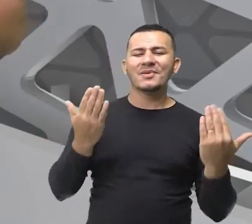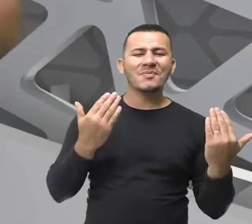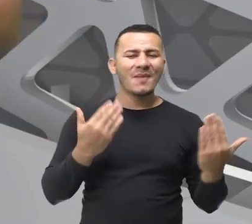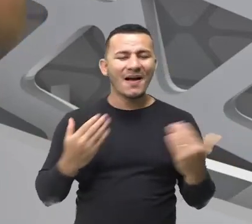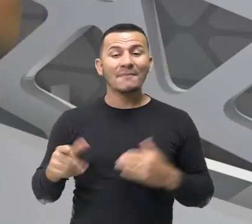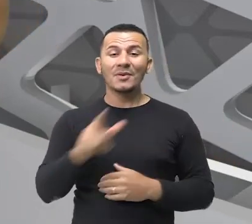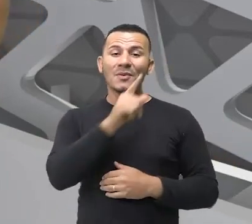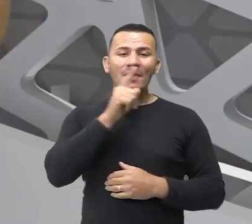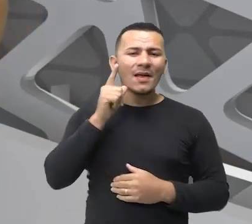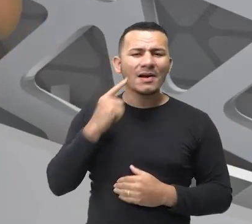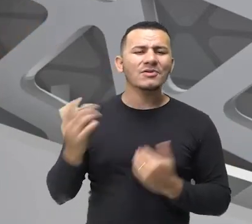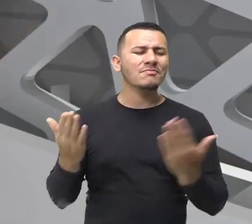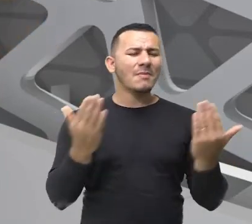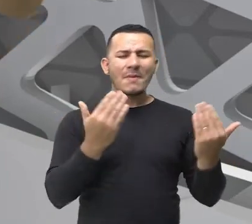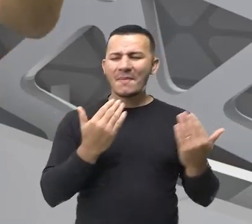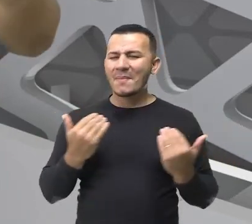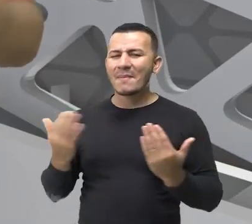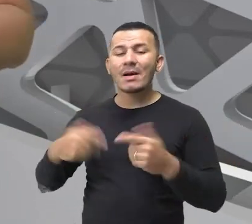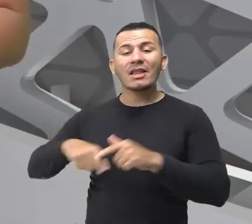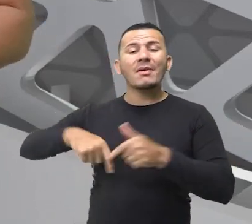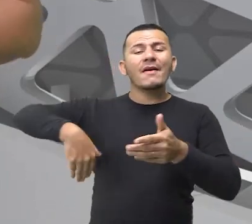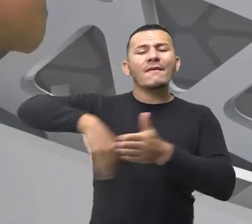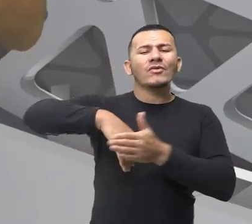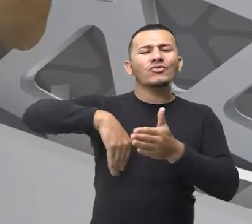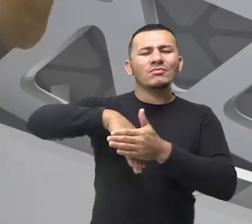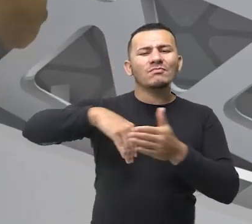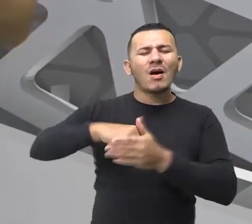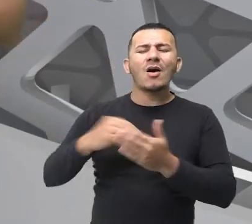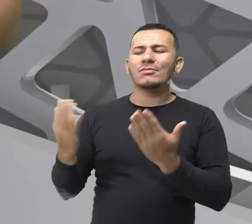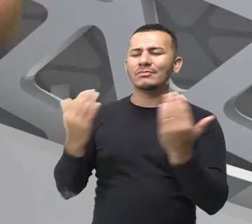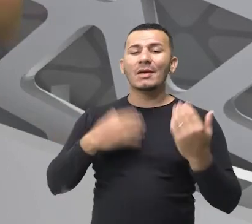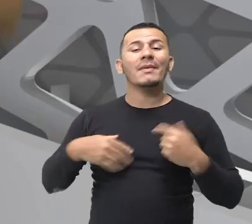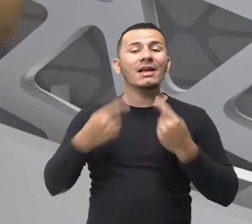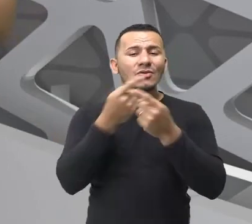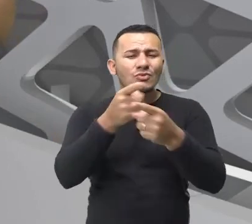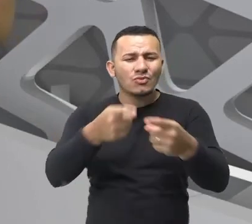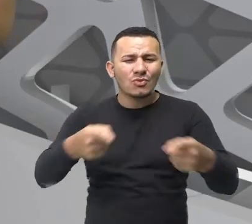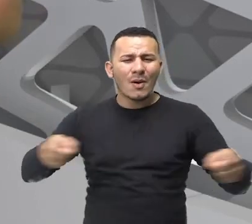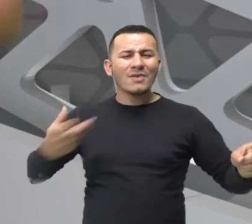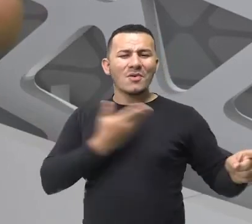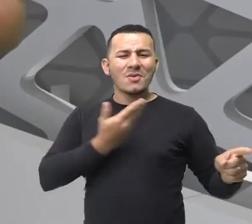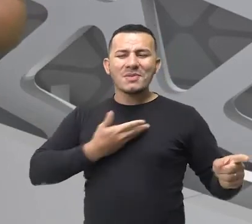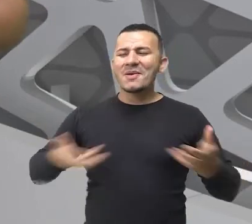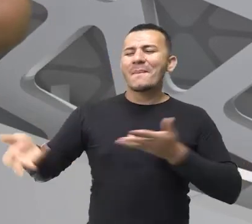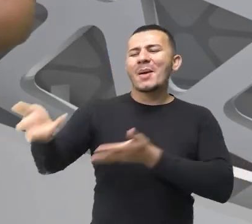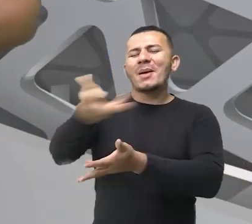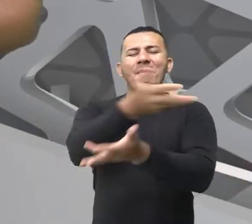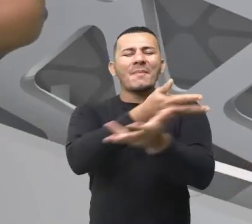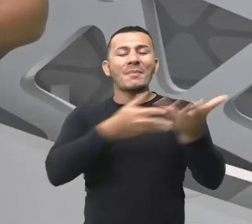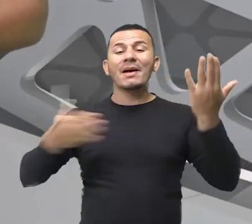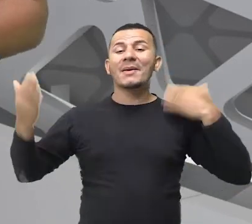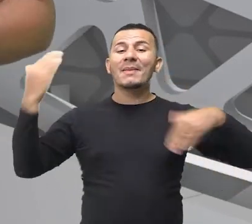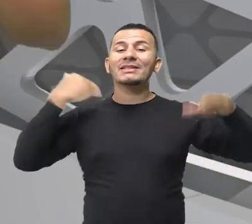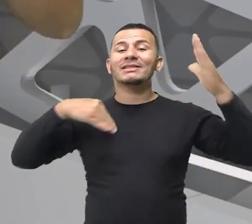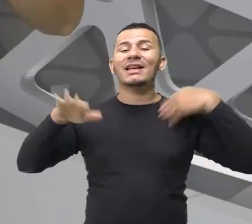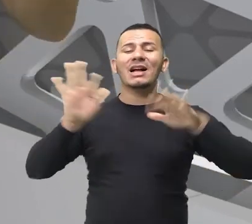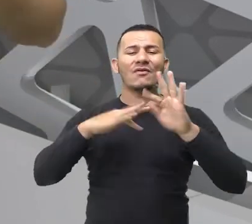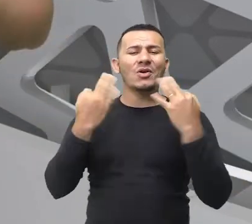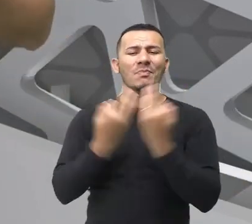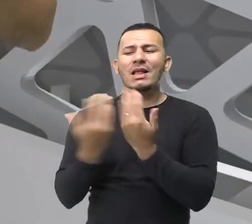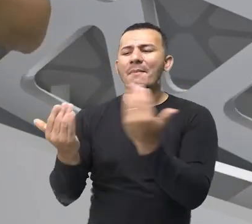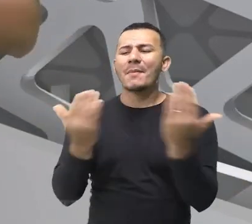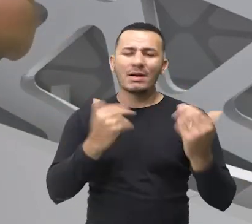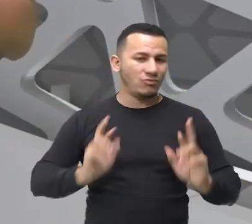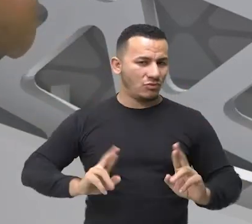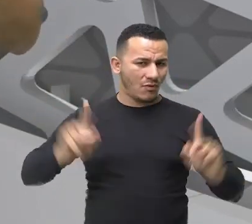recreio na hora do lanche certo na partida de futebol no churrasco com os amigos num passeio do fim de semana com a família